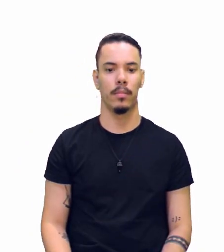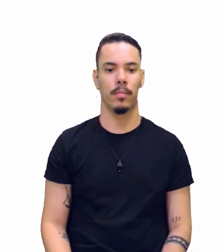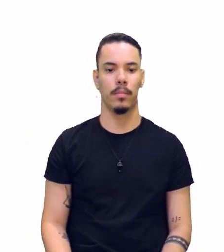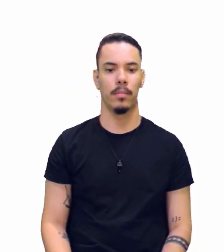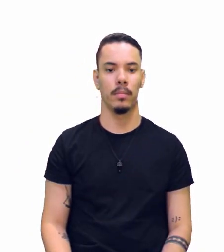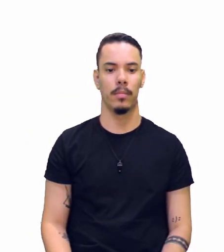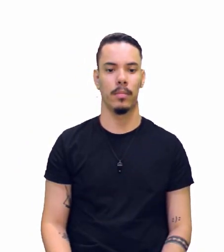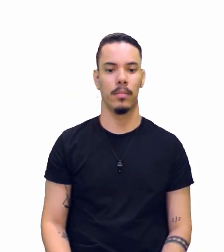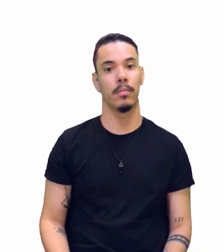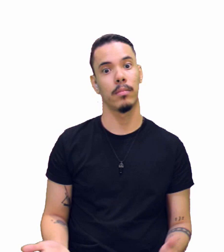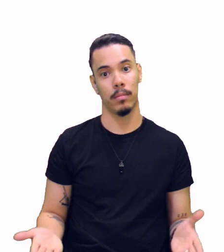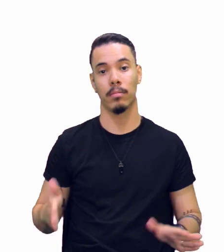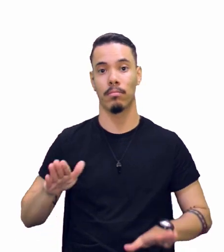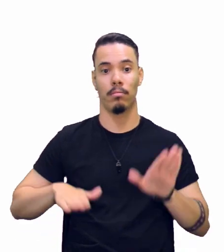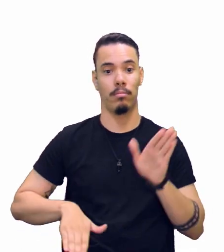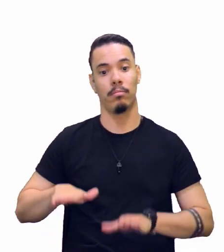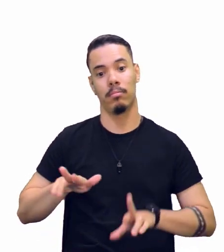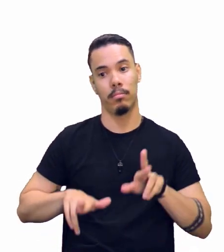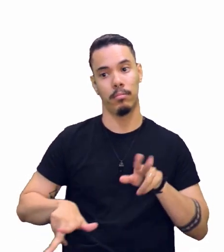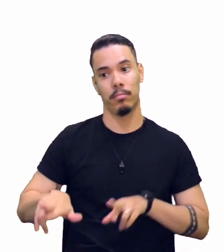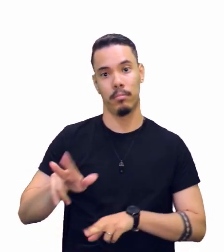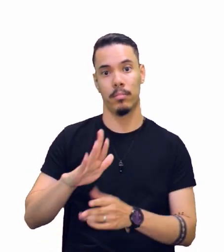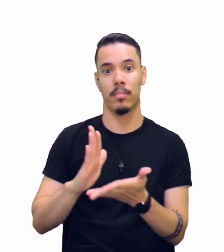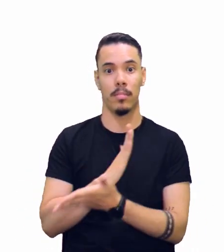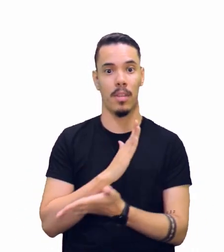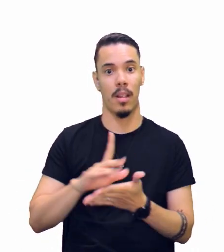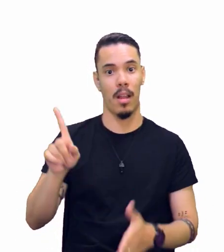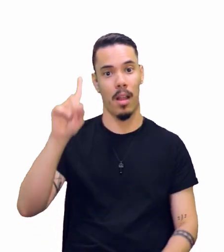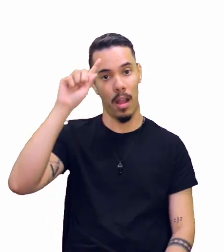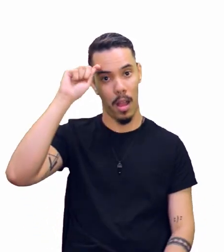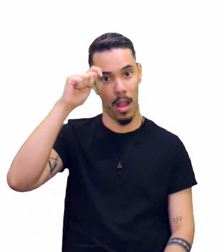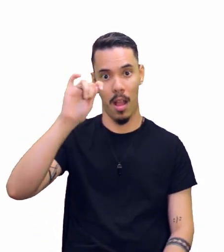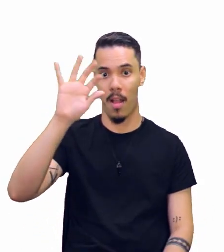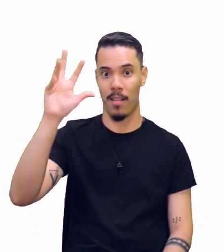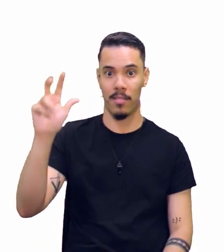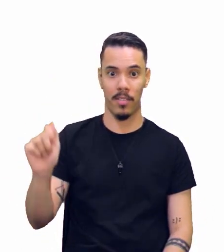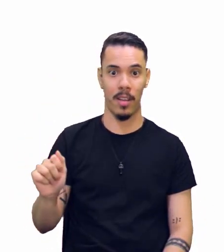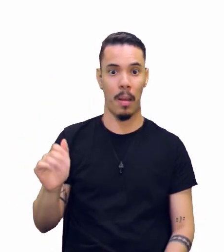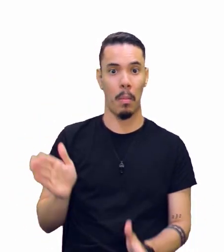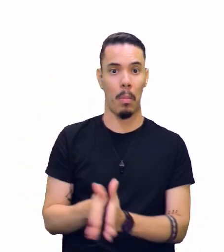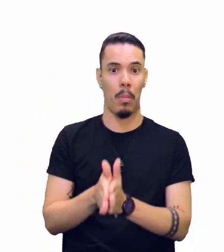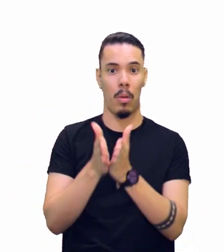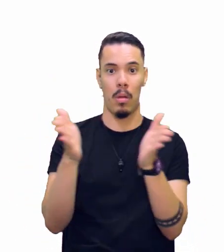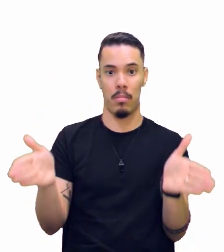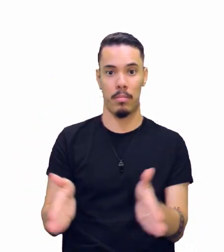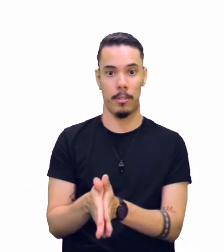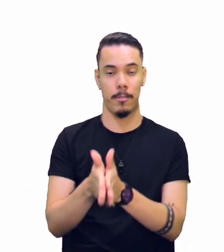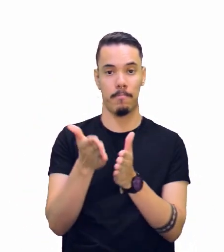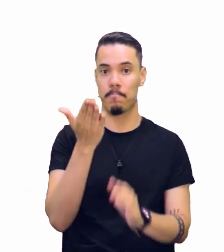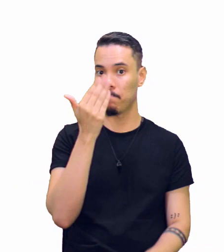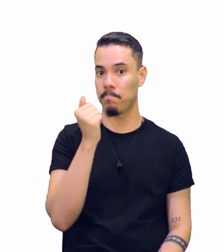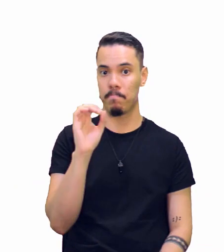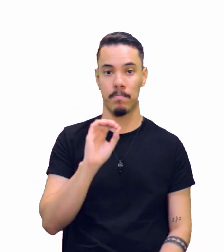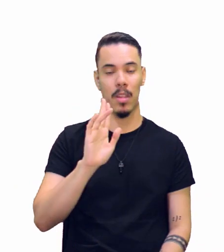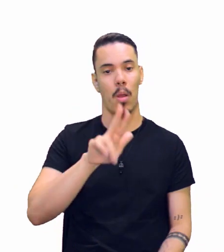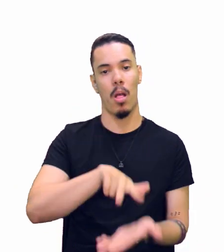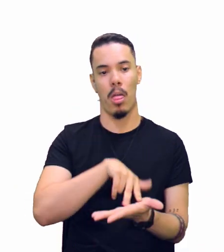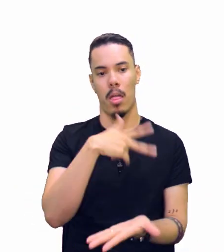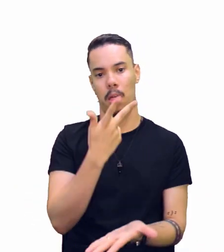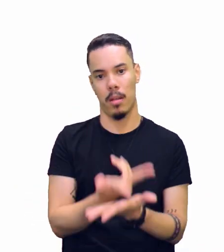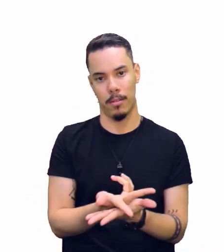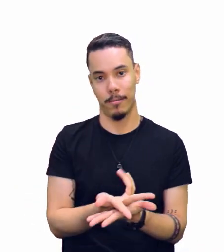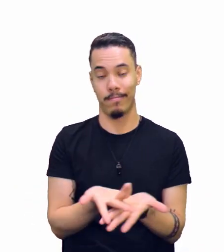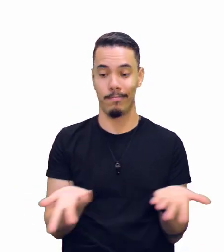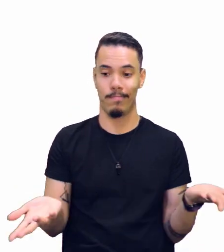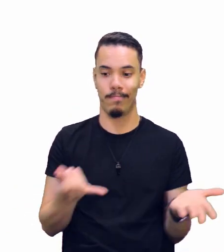ela não pode, né, gente? Temos situações bem sérias, por exemplo, na África, onde isso acontece. Não é uma escolha, né? É um sistema que deixou